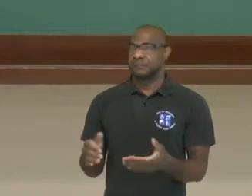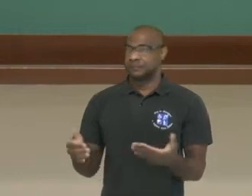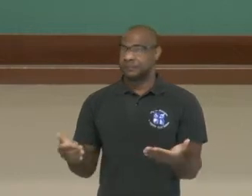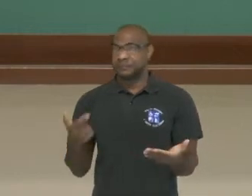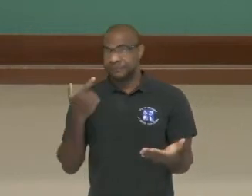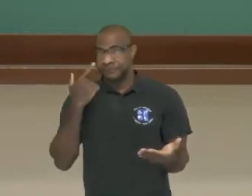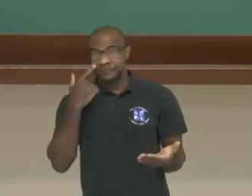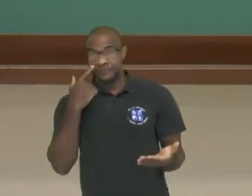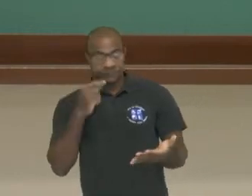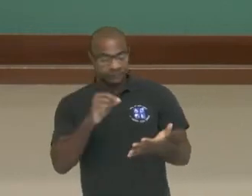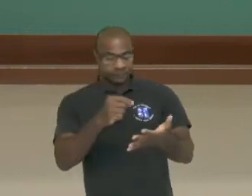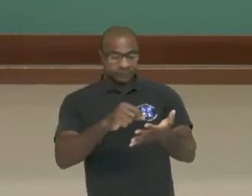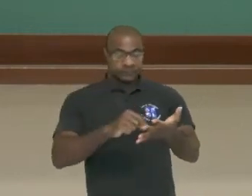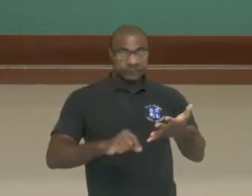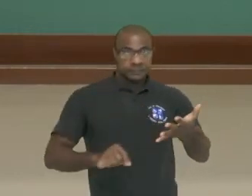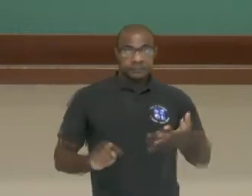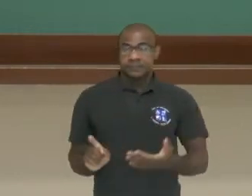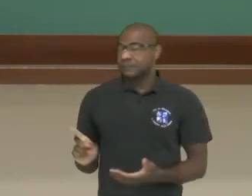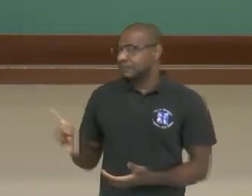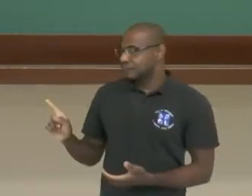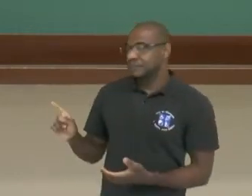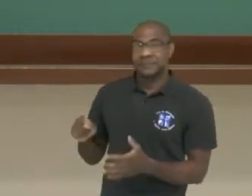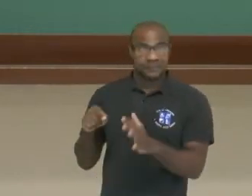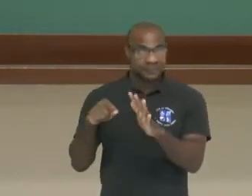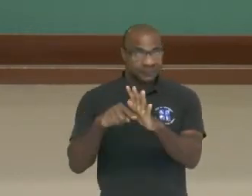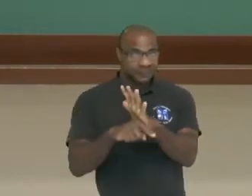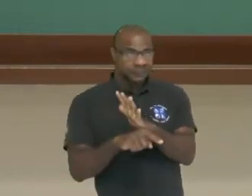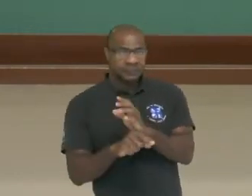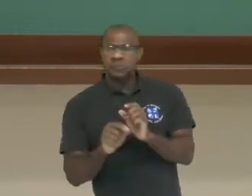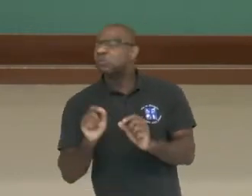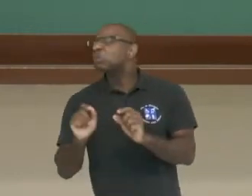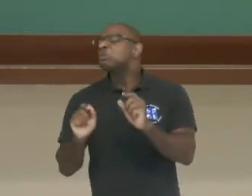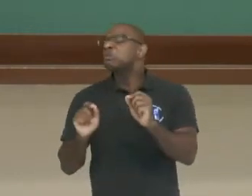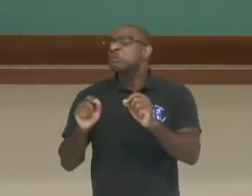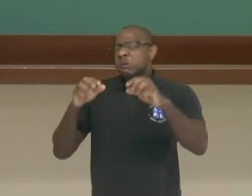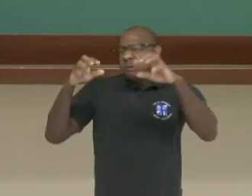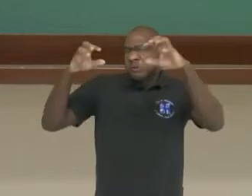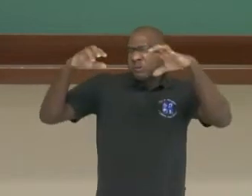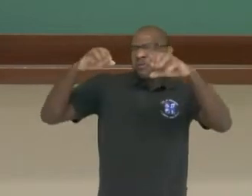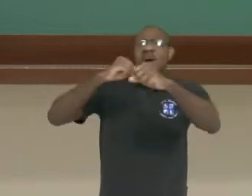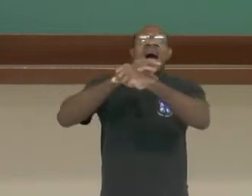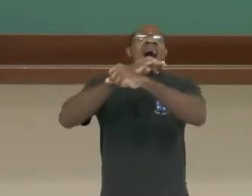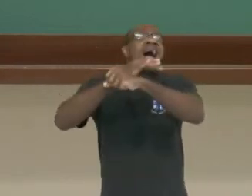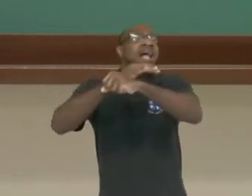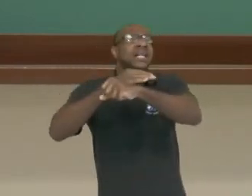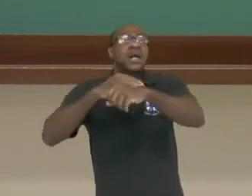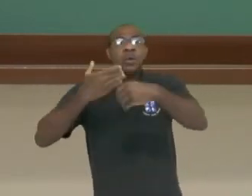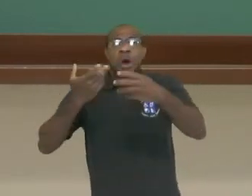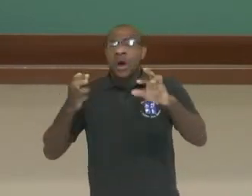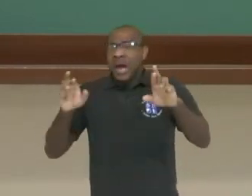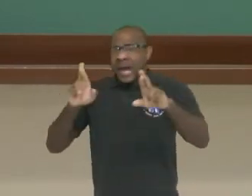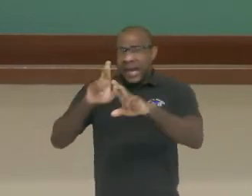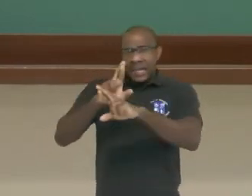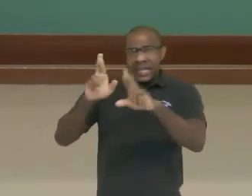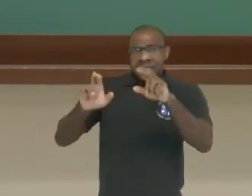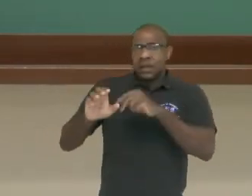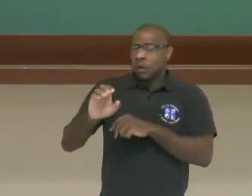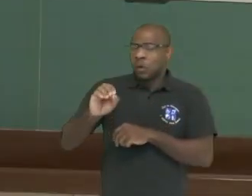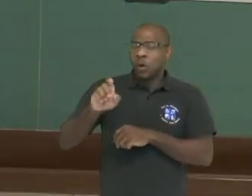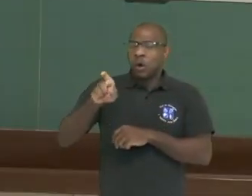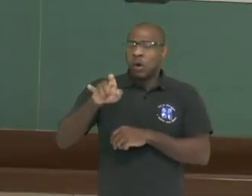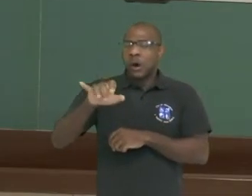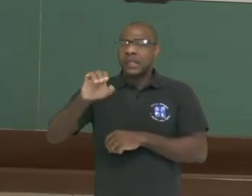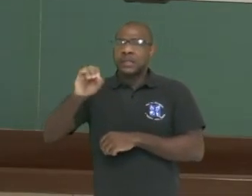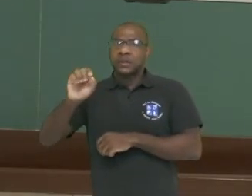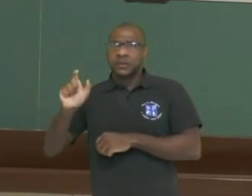vamos para a correção da atividade? Olha só, a pergunta é: o que é chuva ácida e qual é a relação entre óxidos e esse termo? Se você